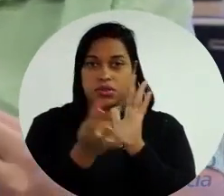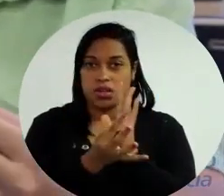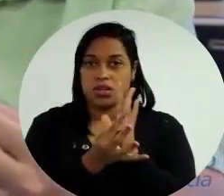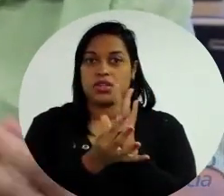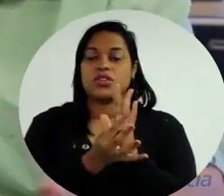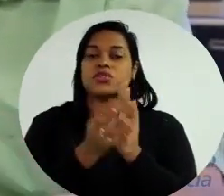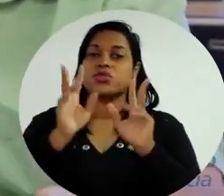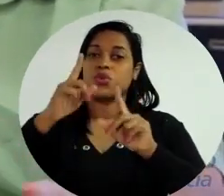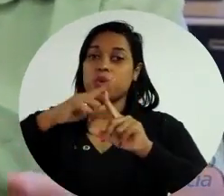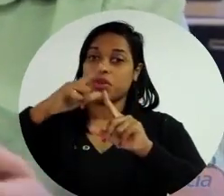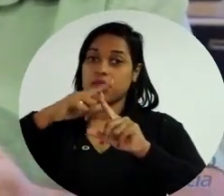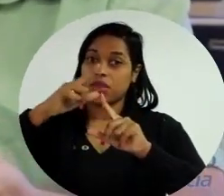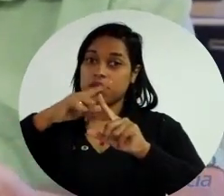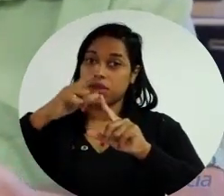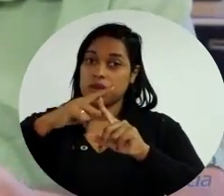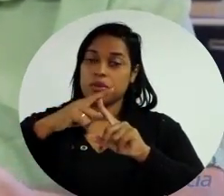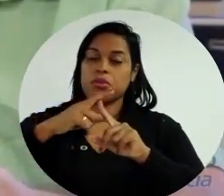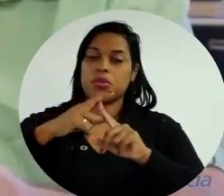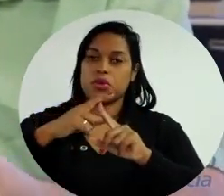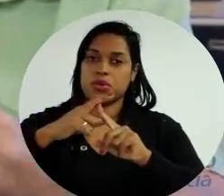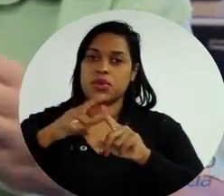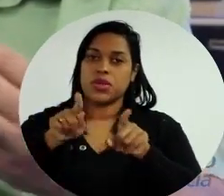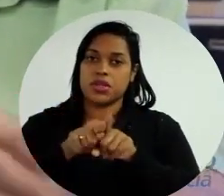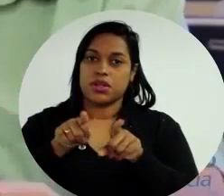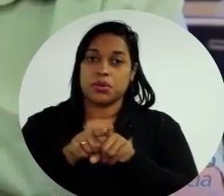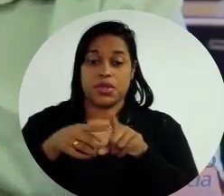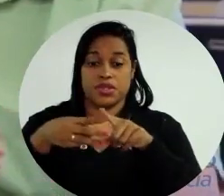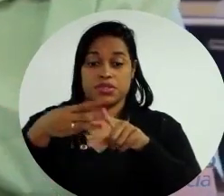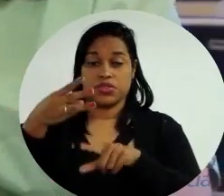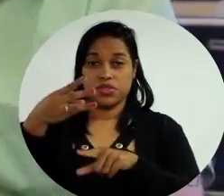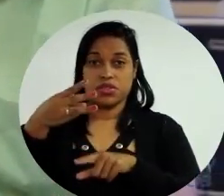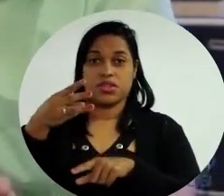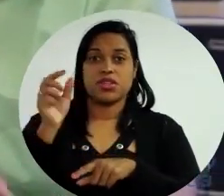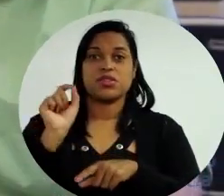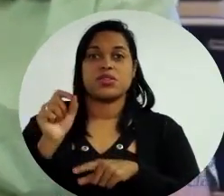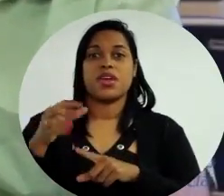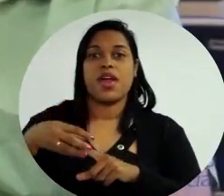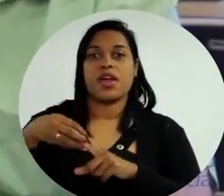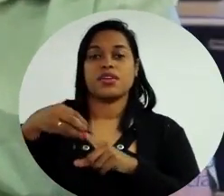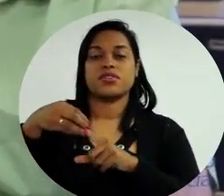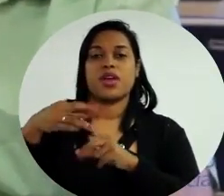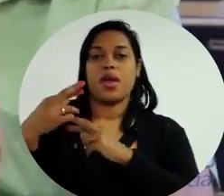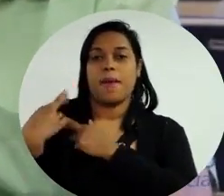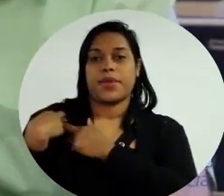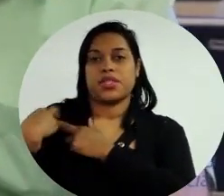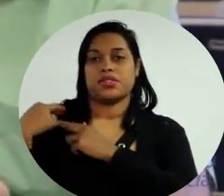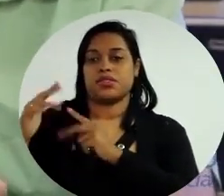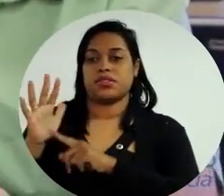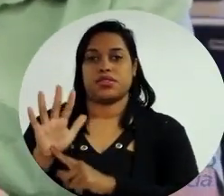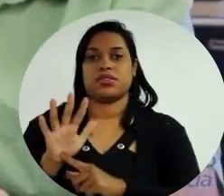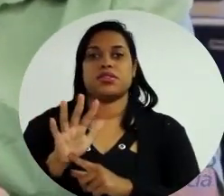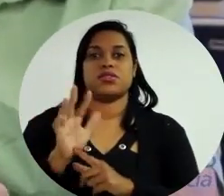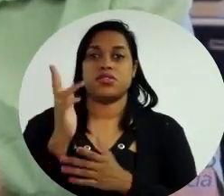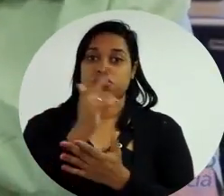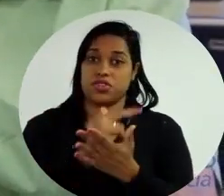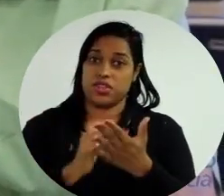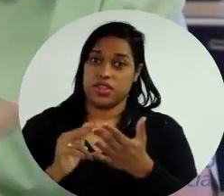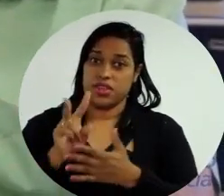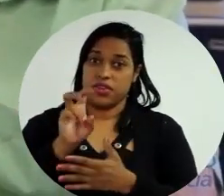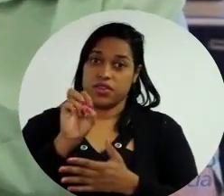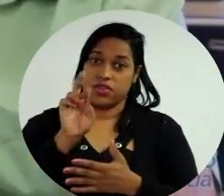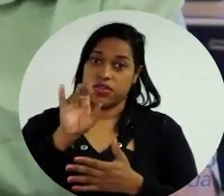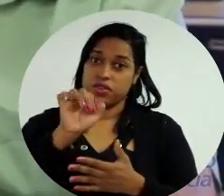texto, o tipo de fonte, e essas 3 formas são as representações do SVG: gráficos